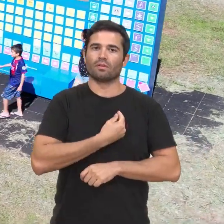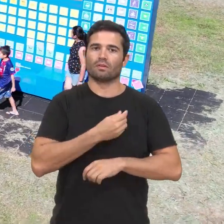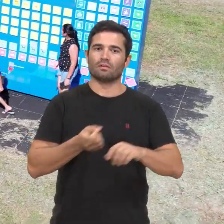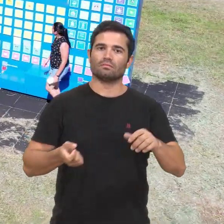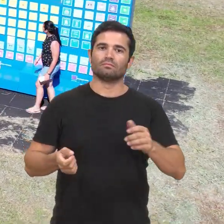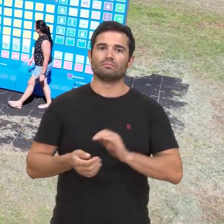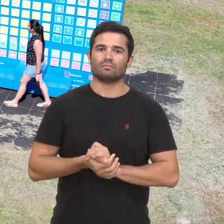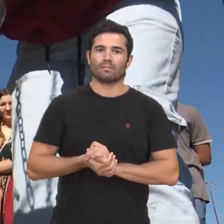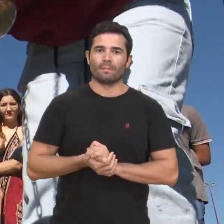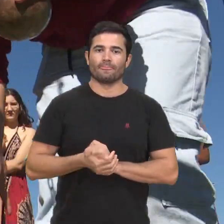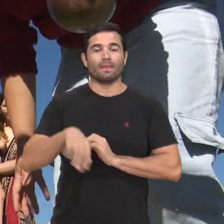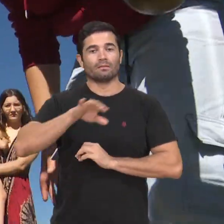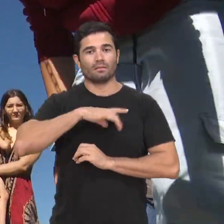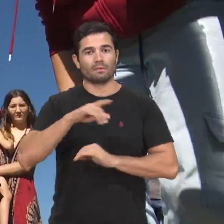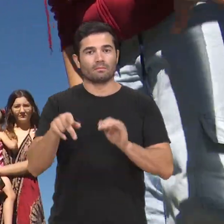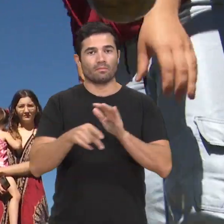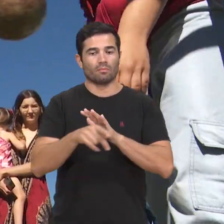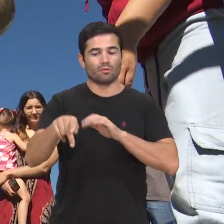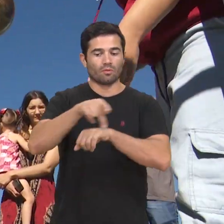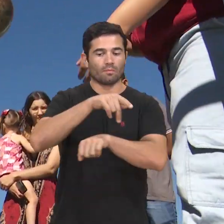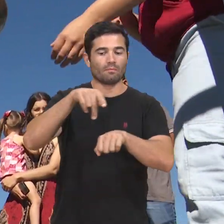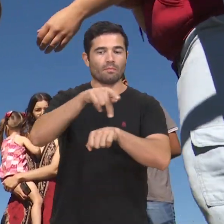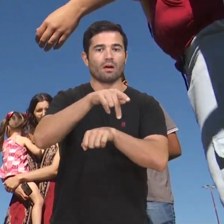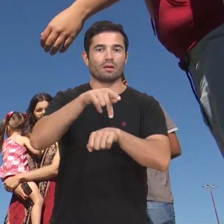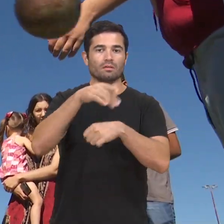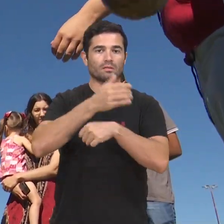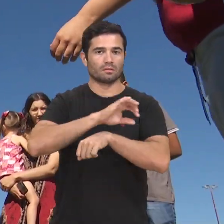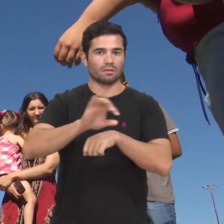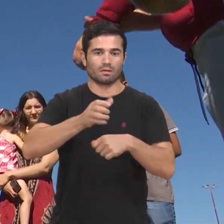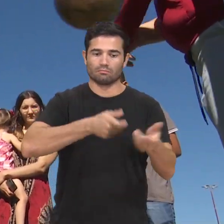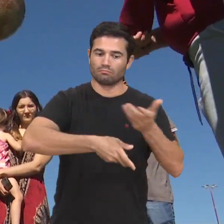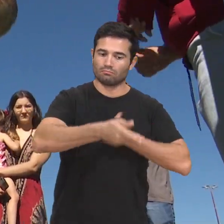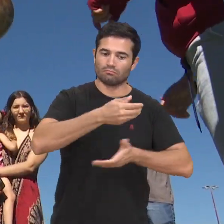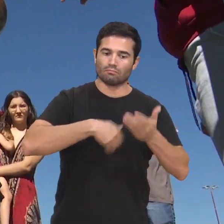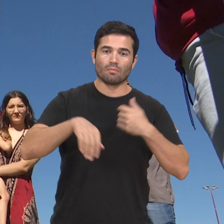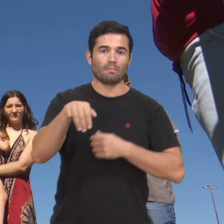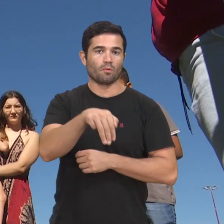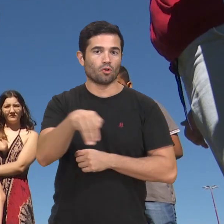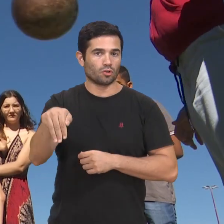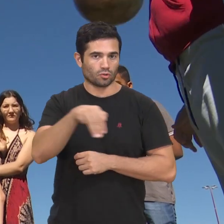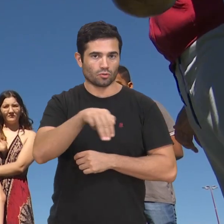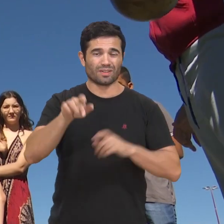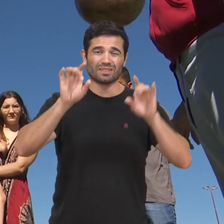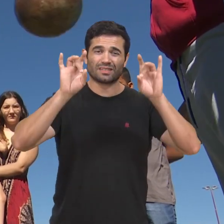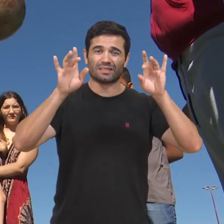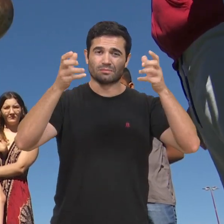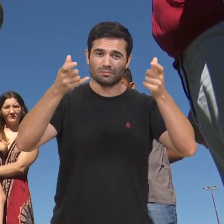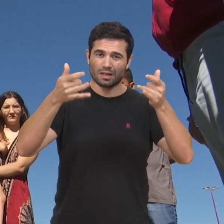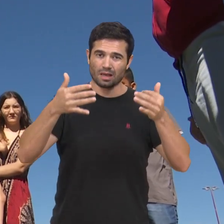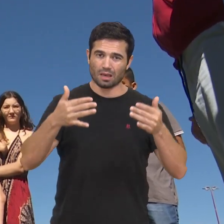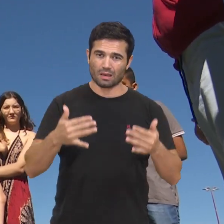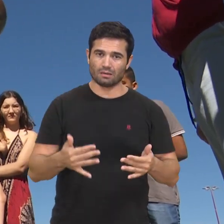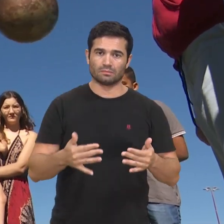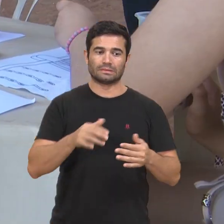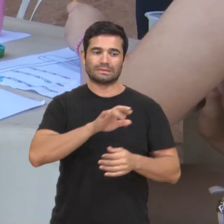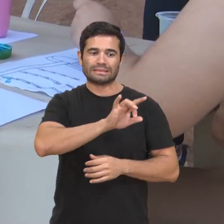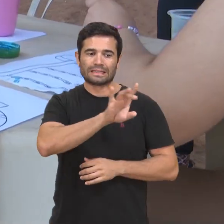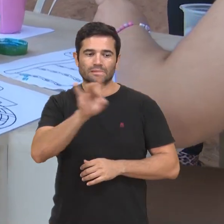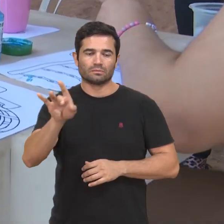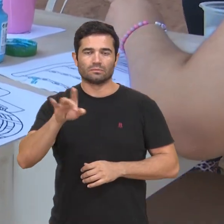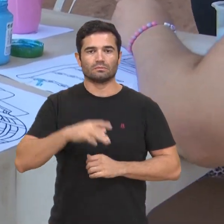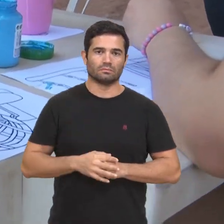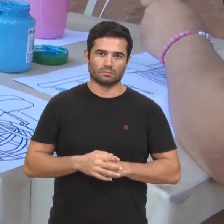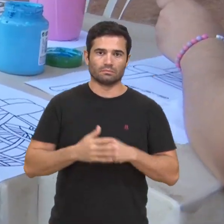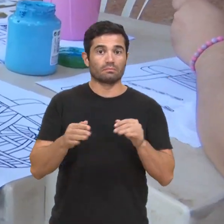estaremos presentes no investimento. Os monumentos do Parque da Ciência são interativos e os monitores explicam cada um deles.